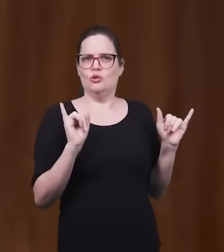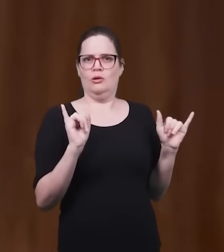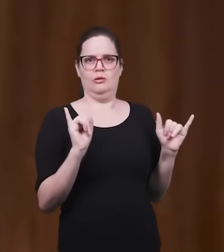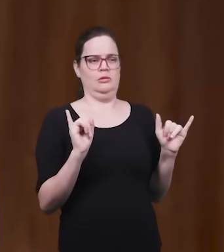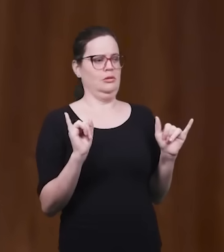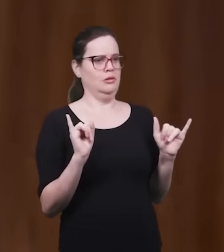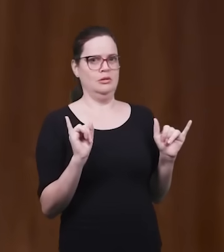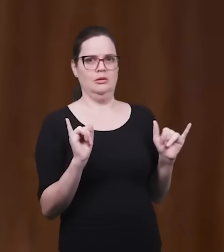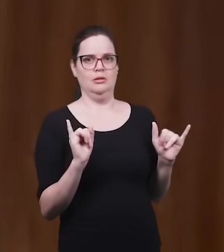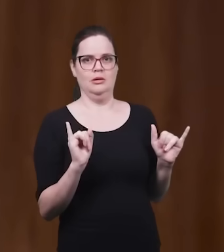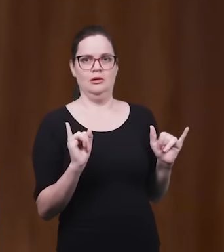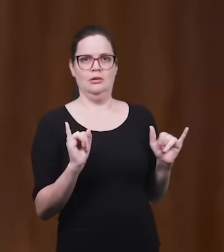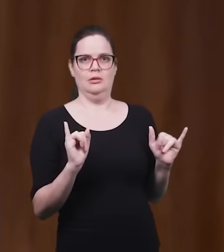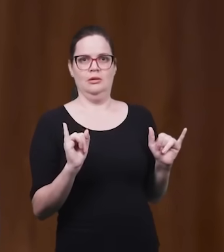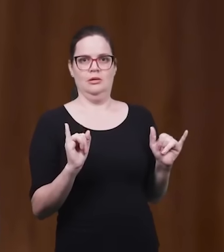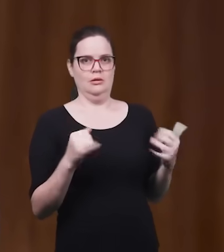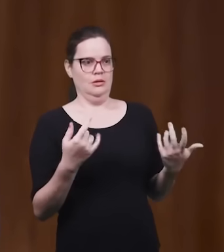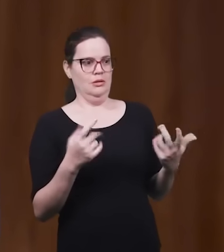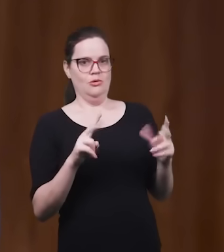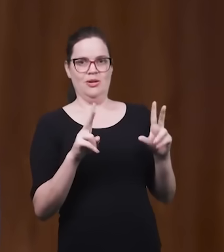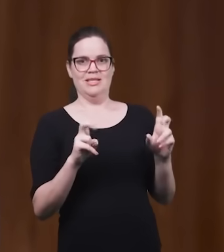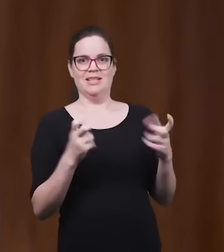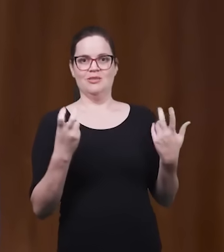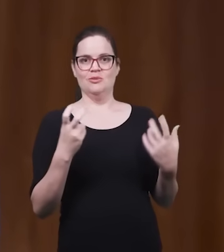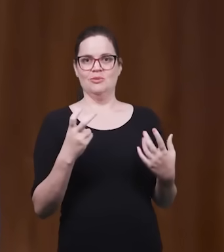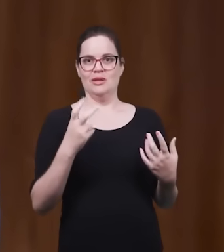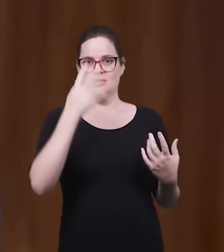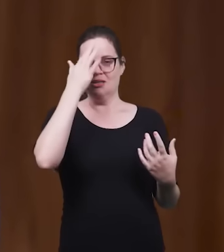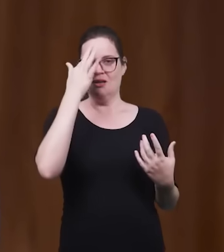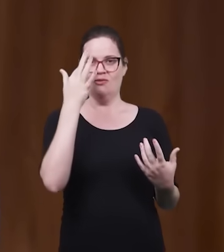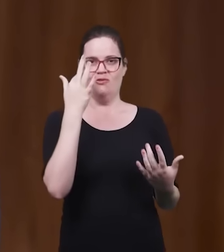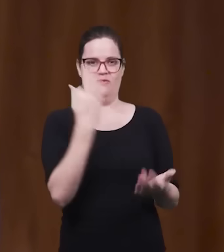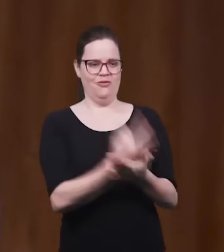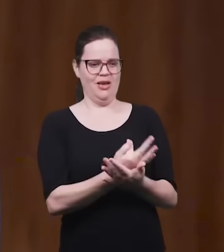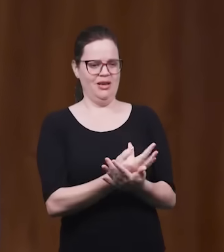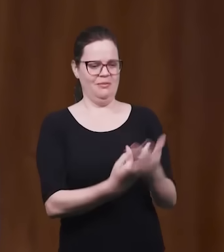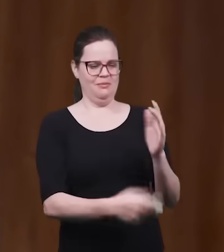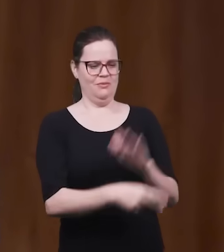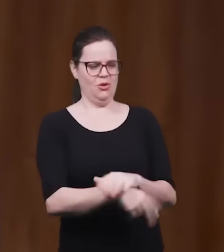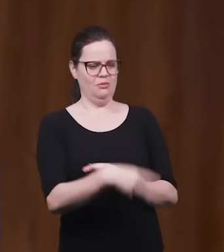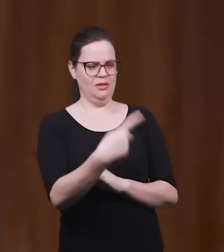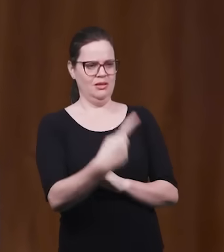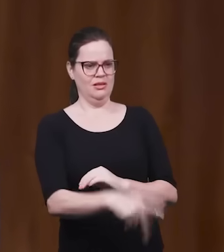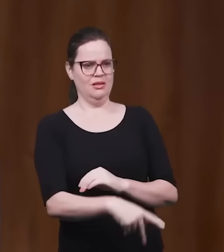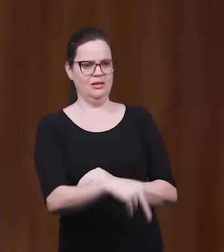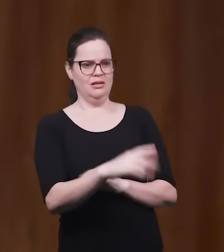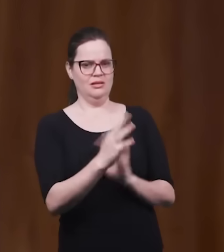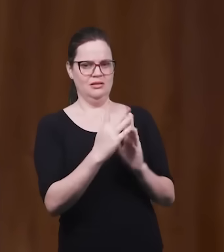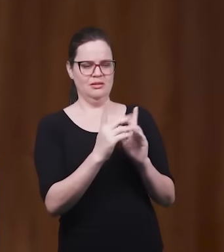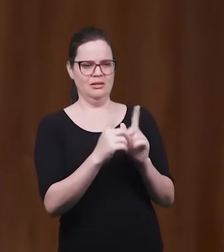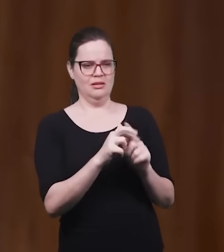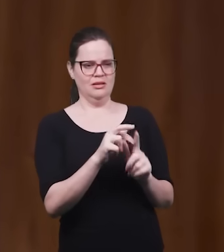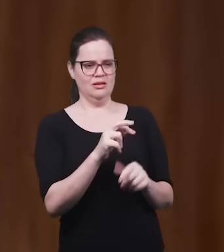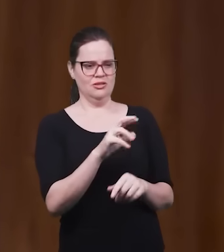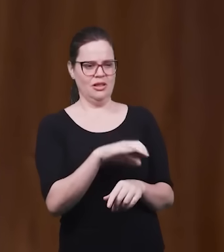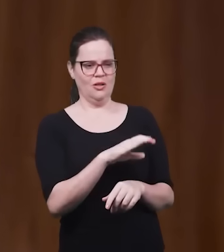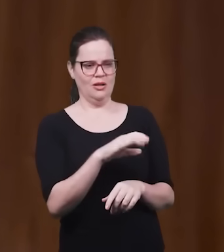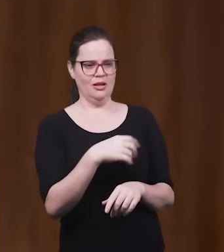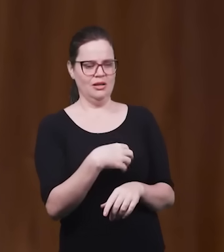de fé, dessa fé que o pastor Gedeu te fala lá, cara. Mas é uma coisa